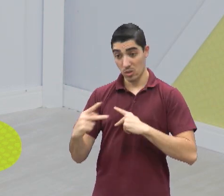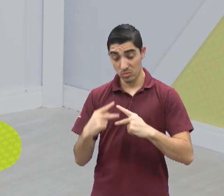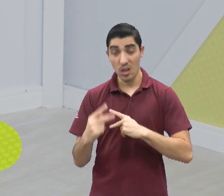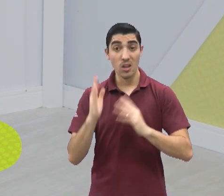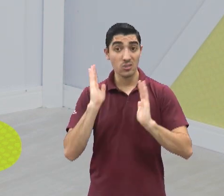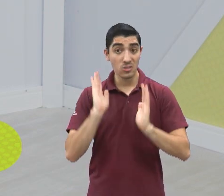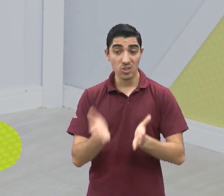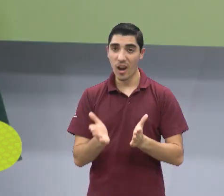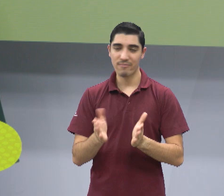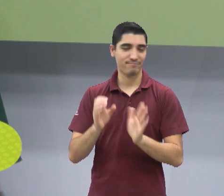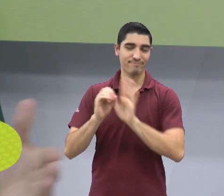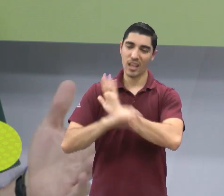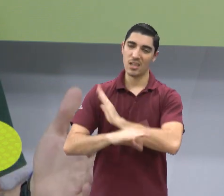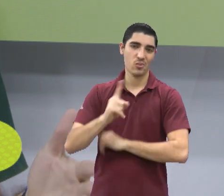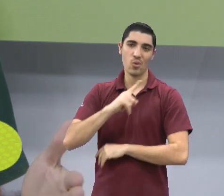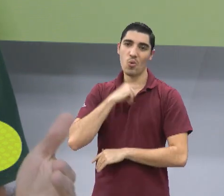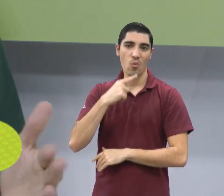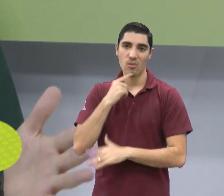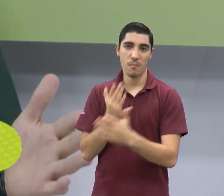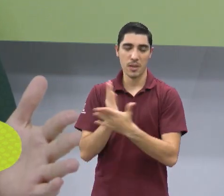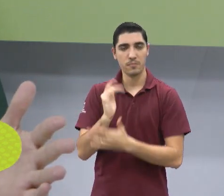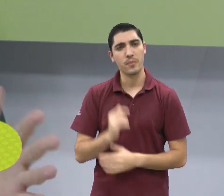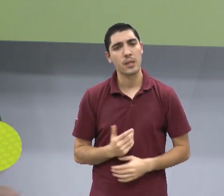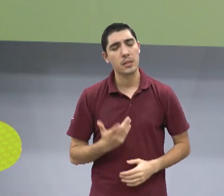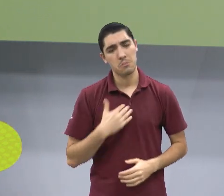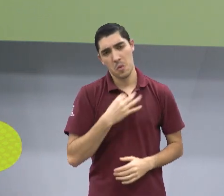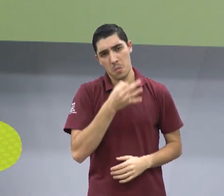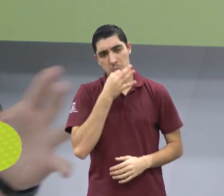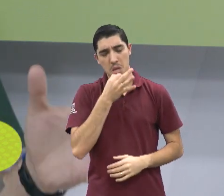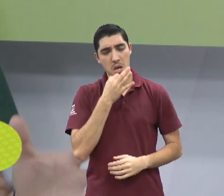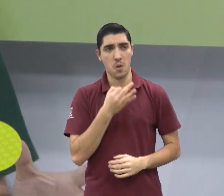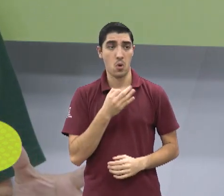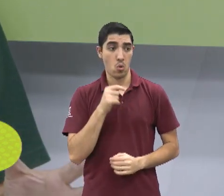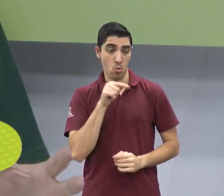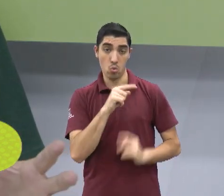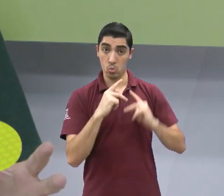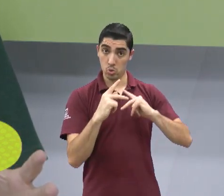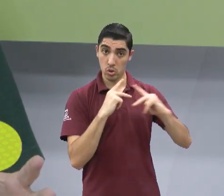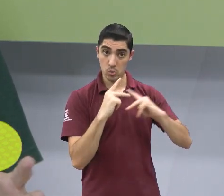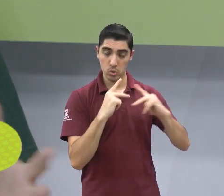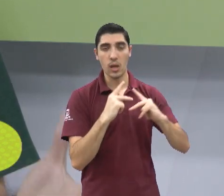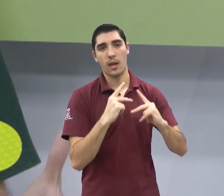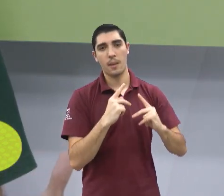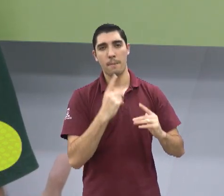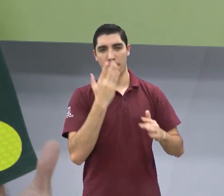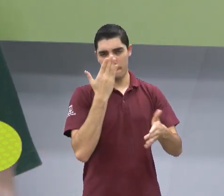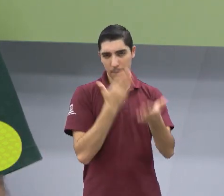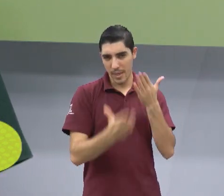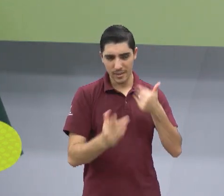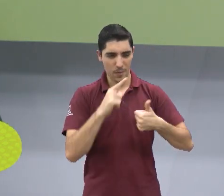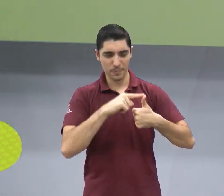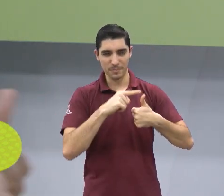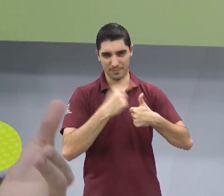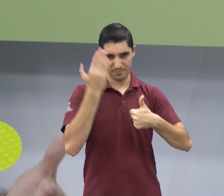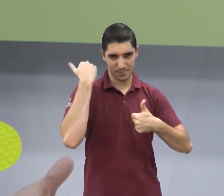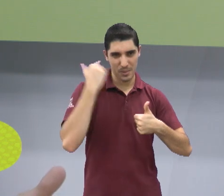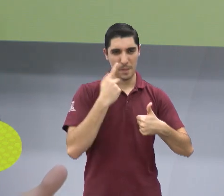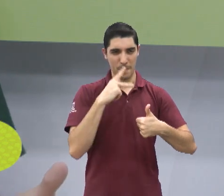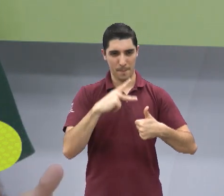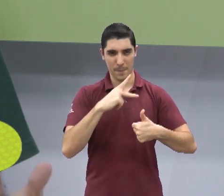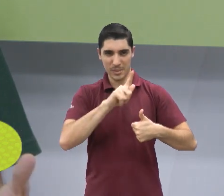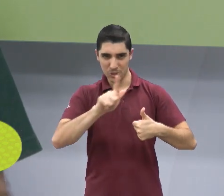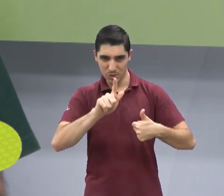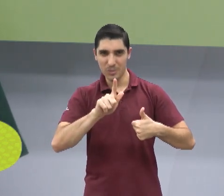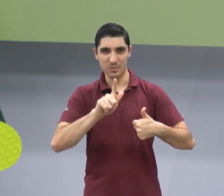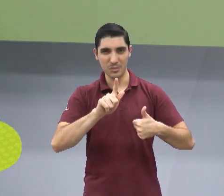de antecedência. Eu acho que até a segunda rodada, quando o São José, a surpresa que foi perder para o Praia Grande, apesar do Praia Grande ter engrossado